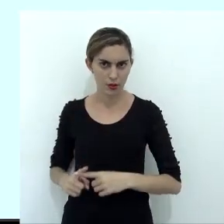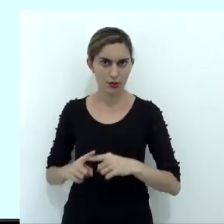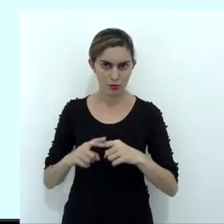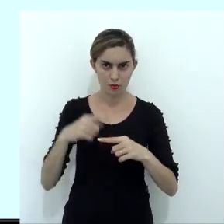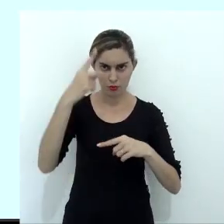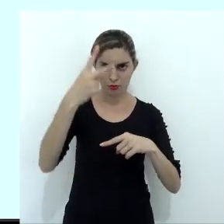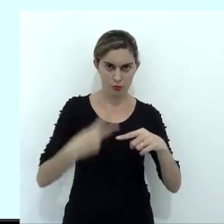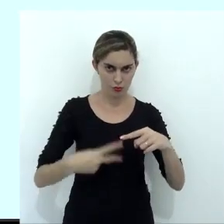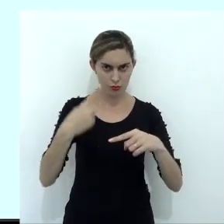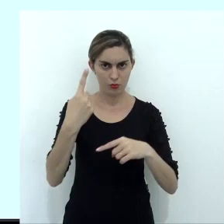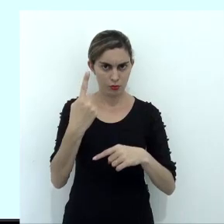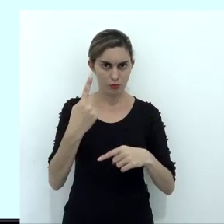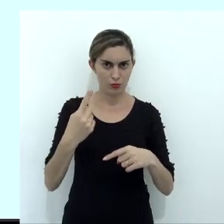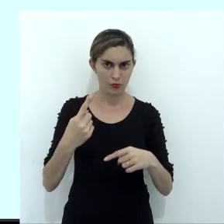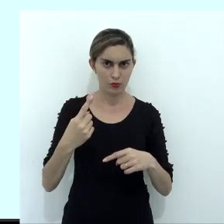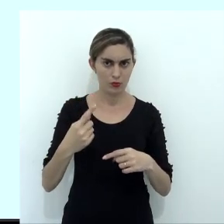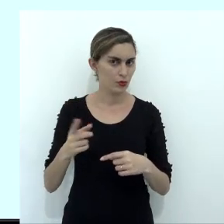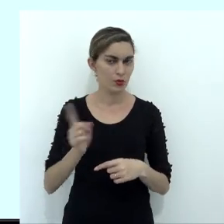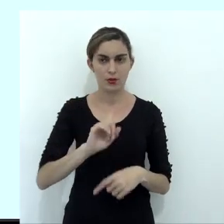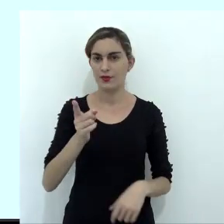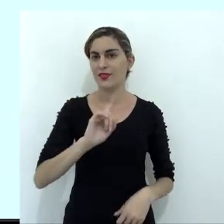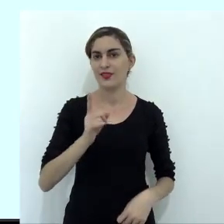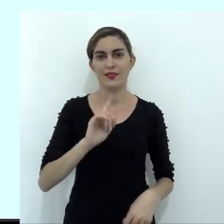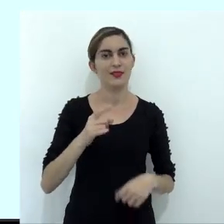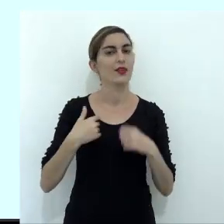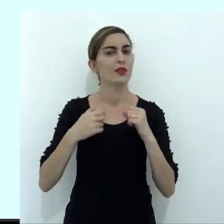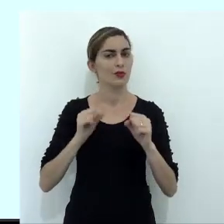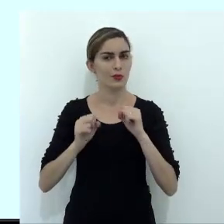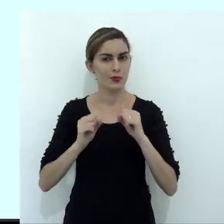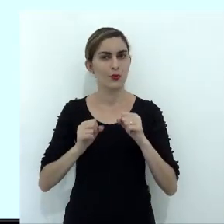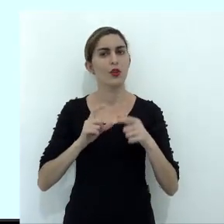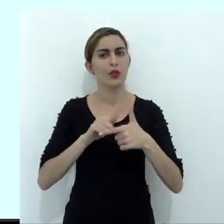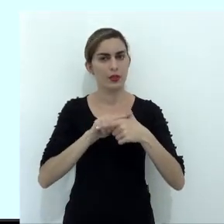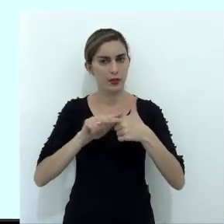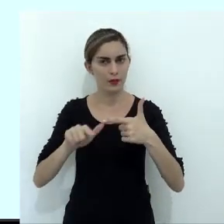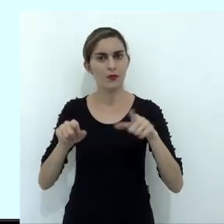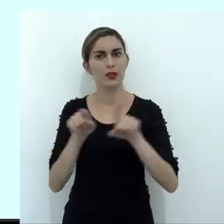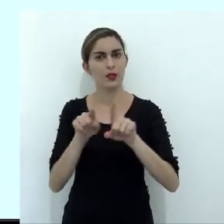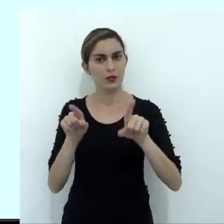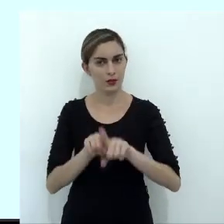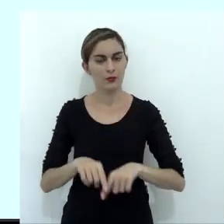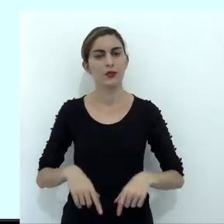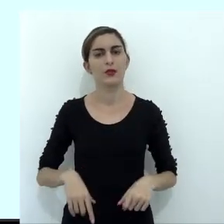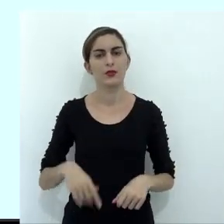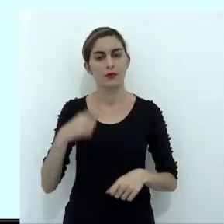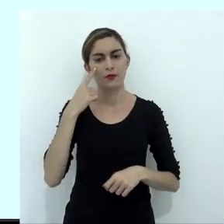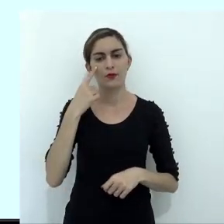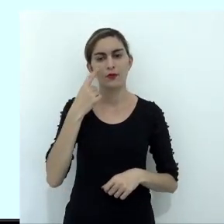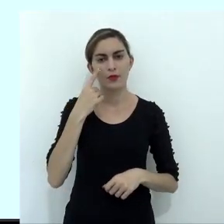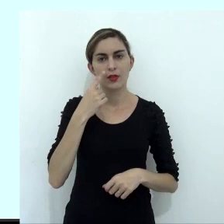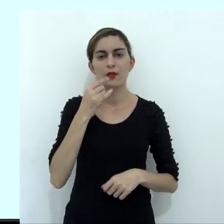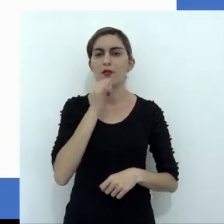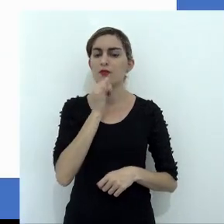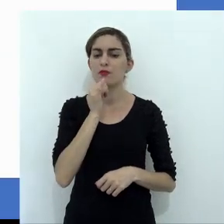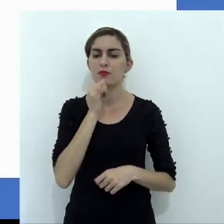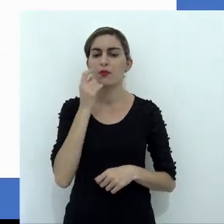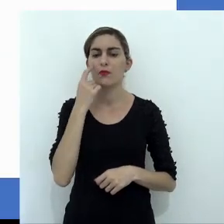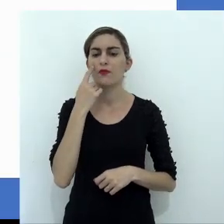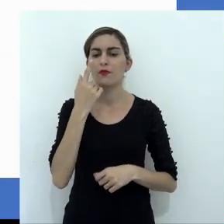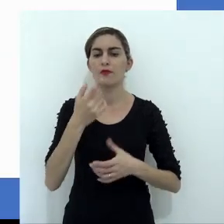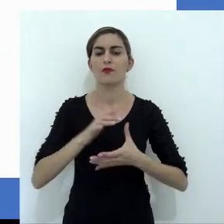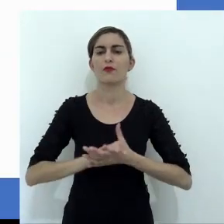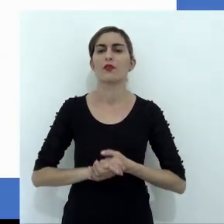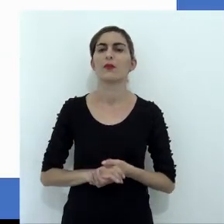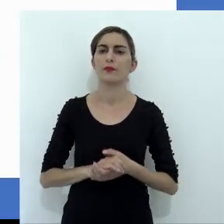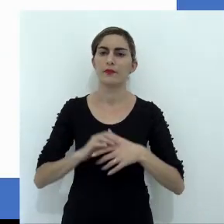multiplicando os 2 termos por um valor fixo? Não, galera, a gente pode obter dividindo também, sabia? Então eu trouxe exemplos aqui também, ó. Vamos lá para